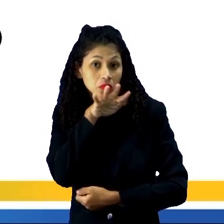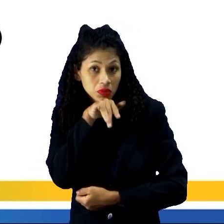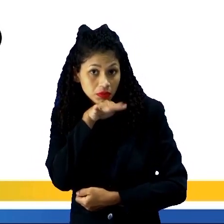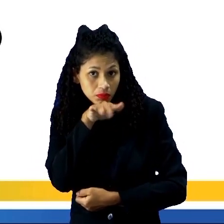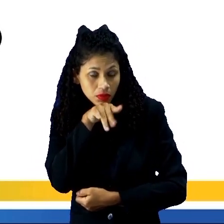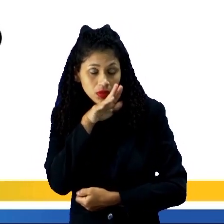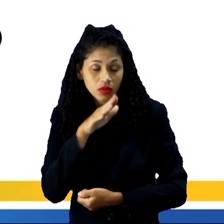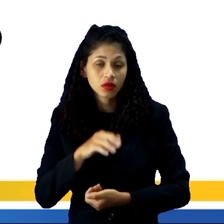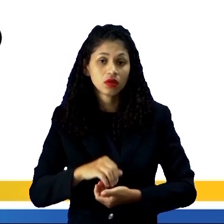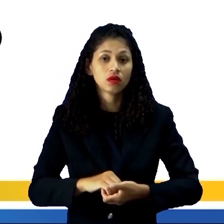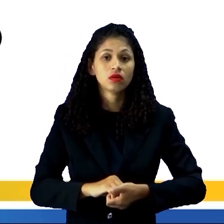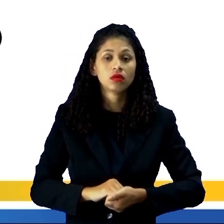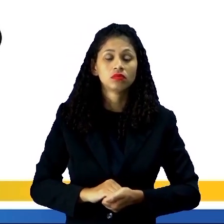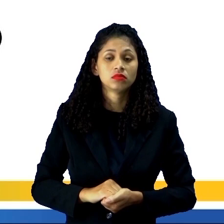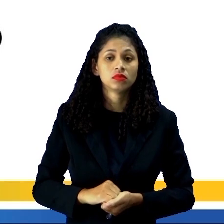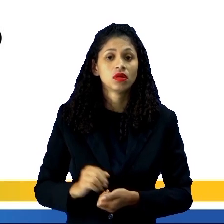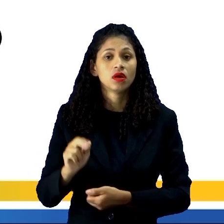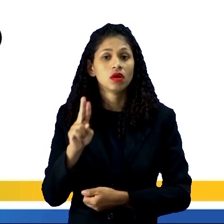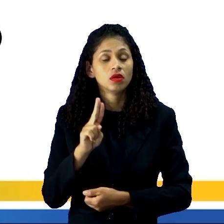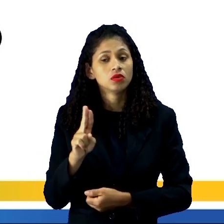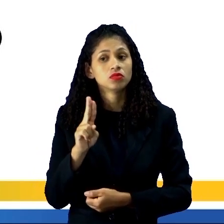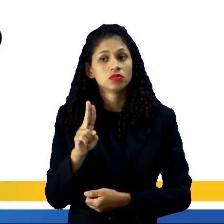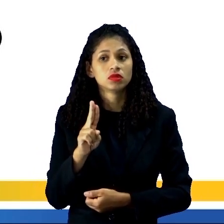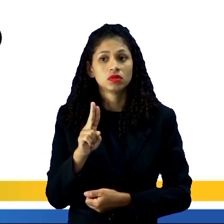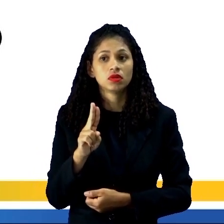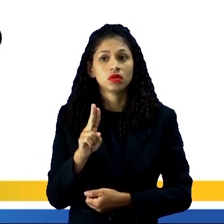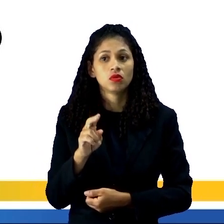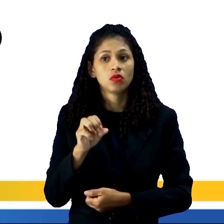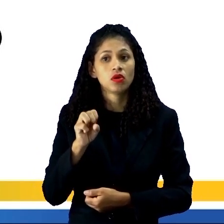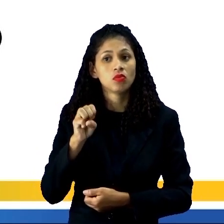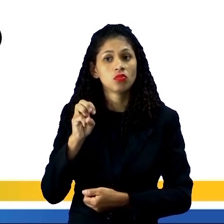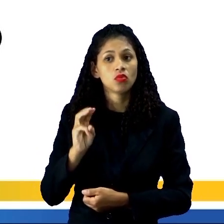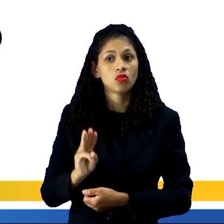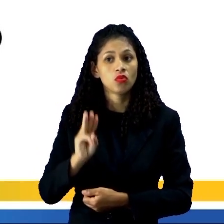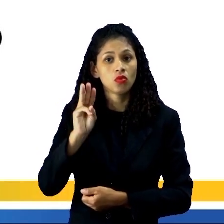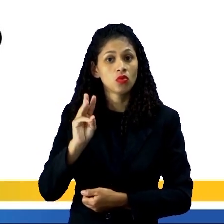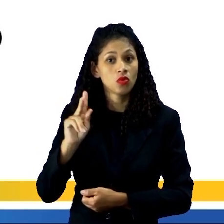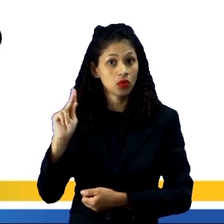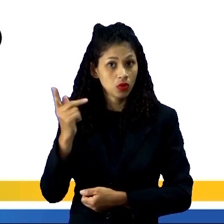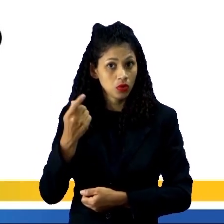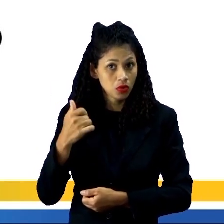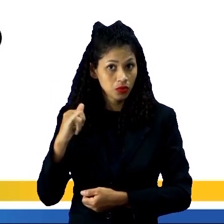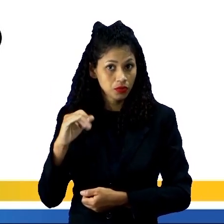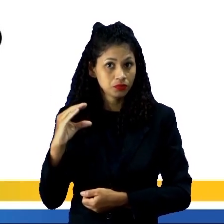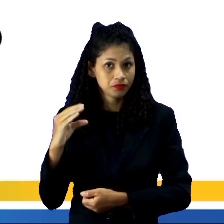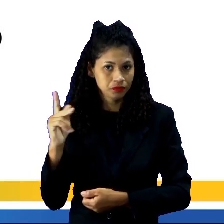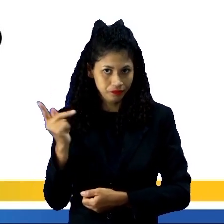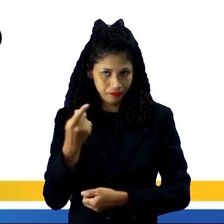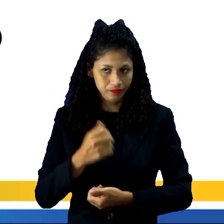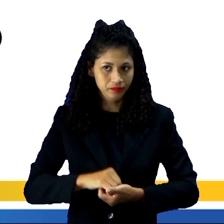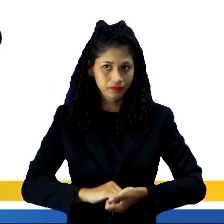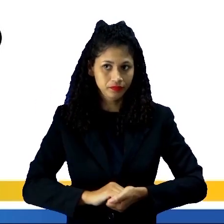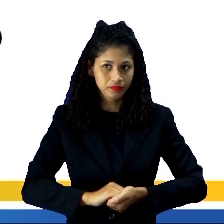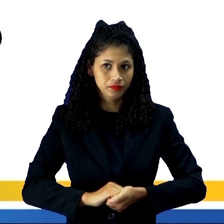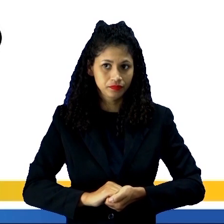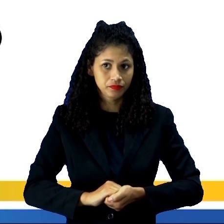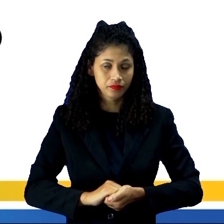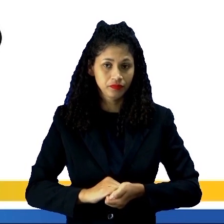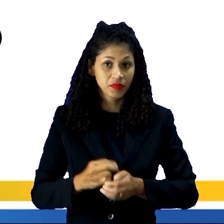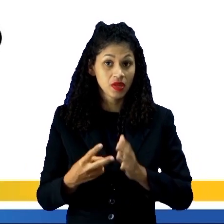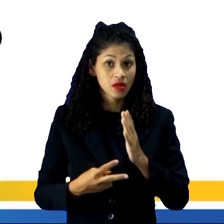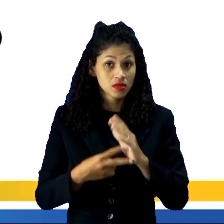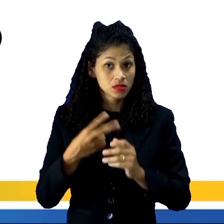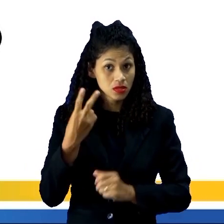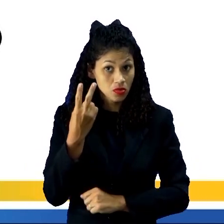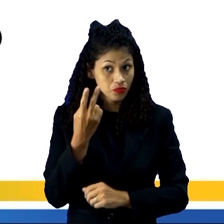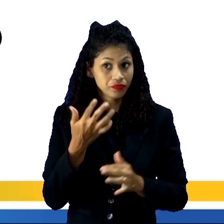cachorro. Então, nós vamos utilizar esse which aí para nos referirmos ao cachorro, ok? Na segunda